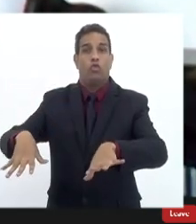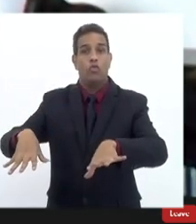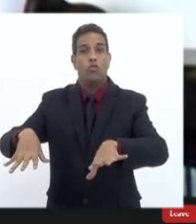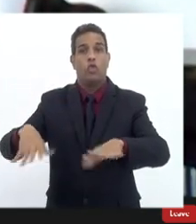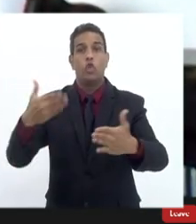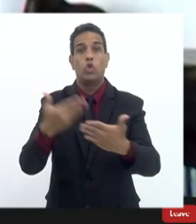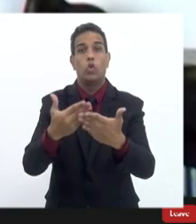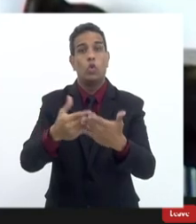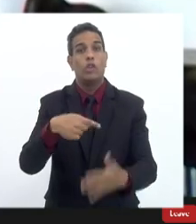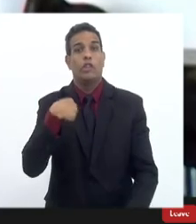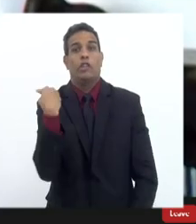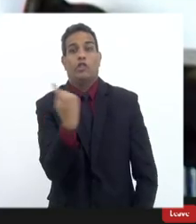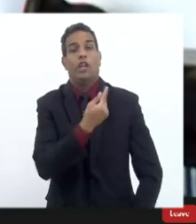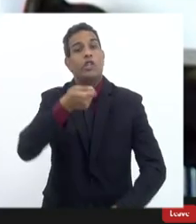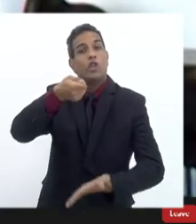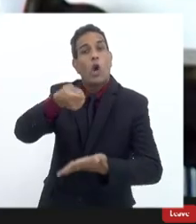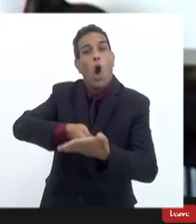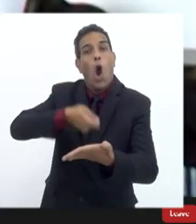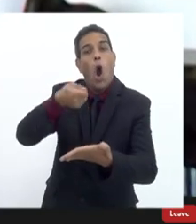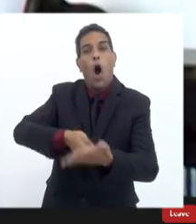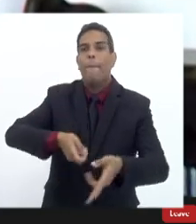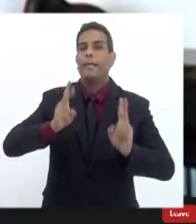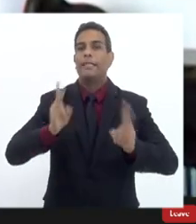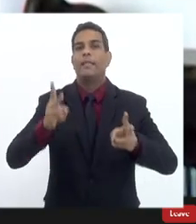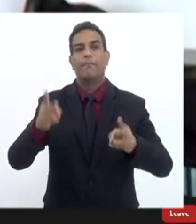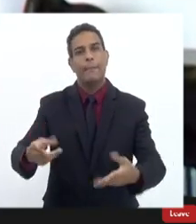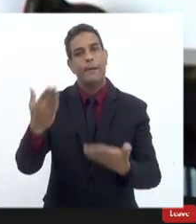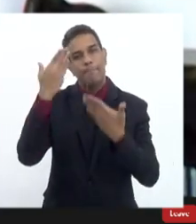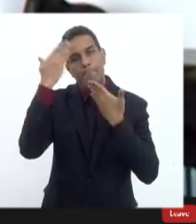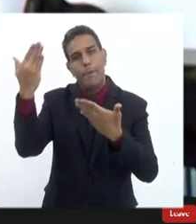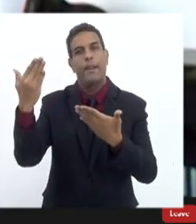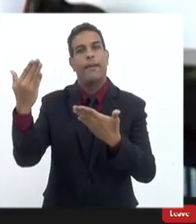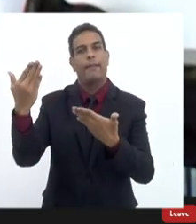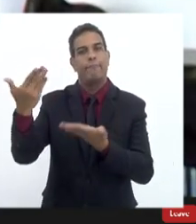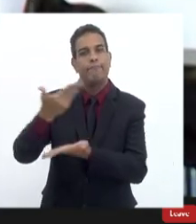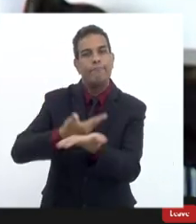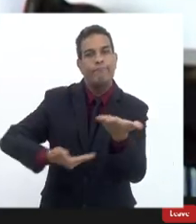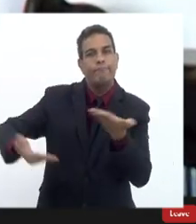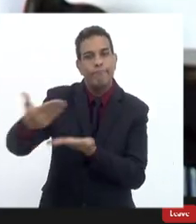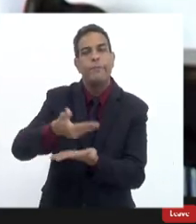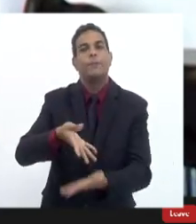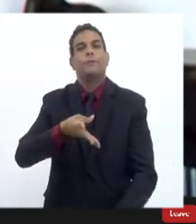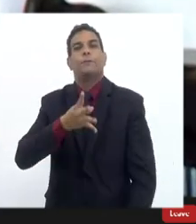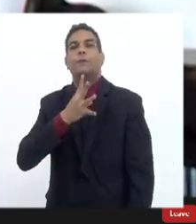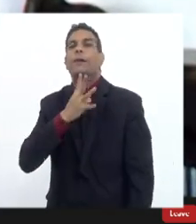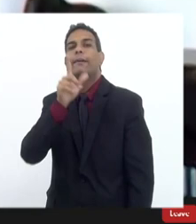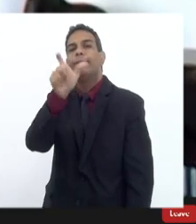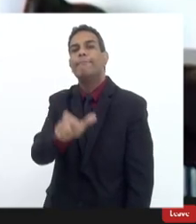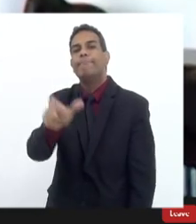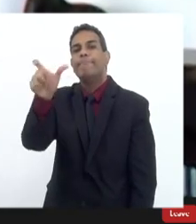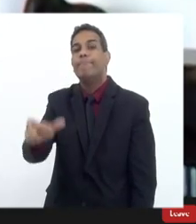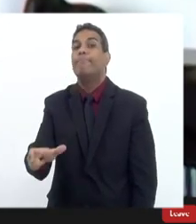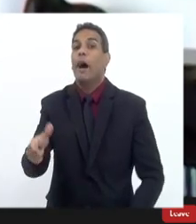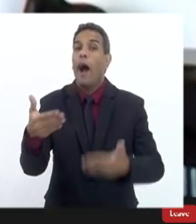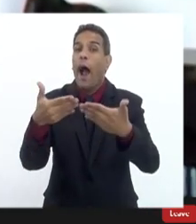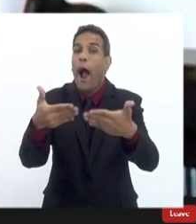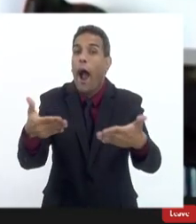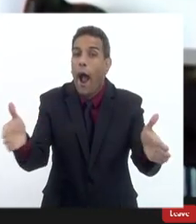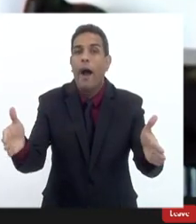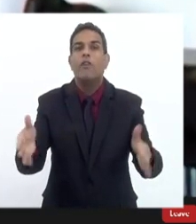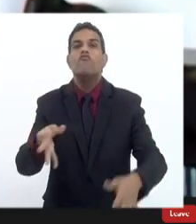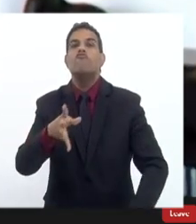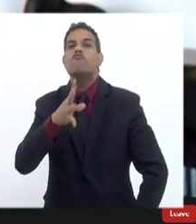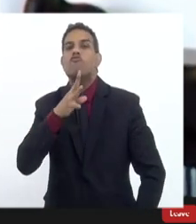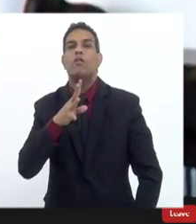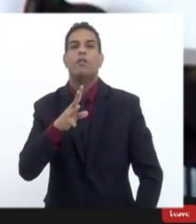nossa cobrança se intensifica. Né? Então, a gente agradece muito o diálogo, reconhece, reforça a abertura, né, em